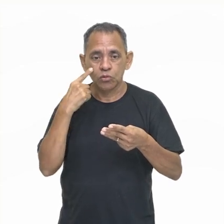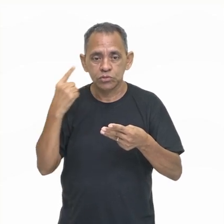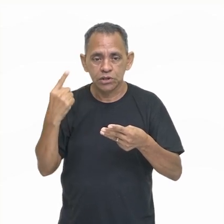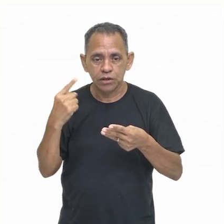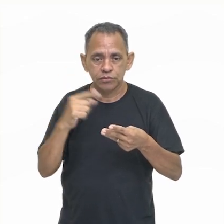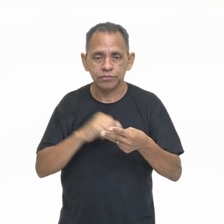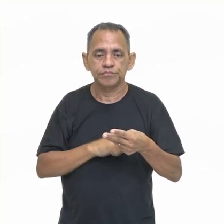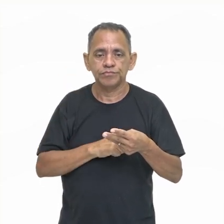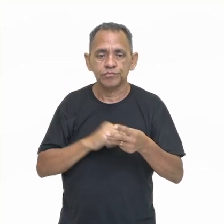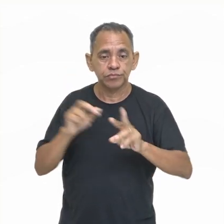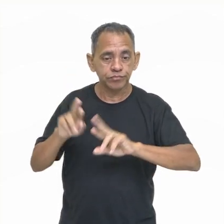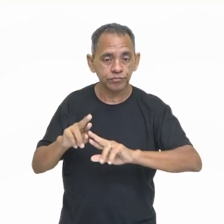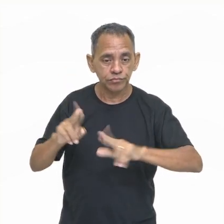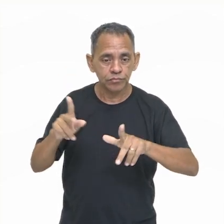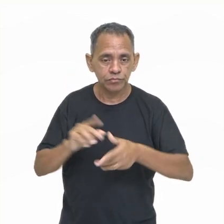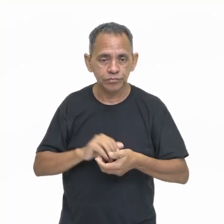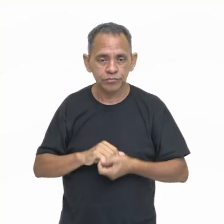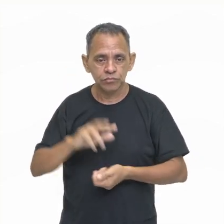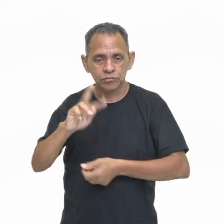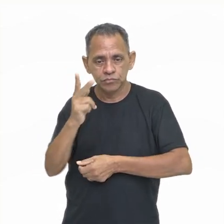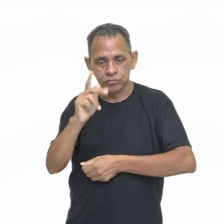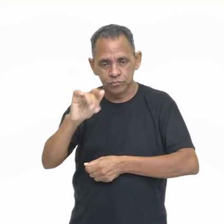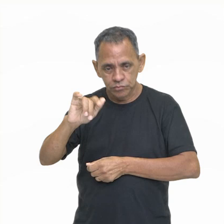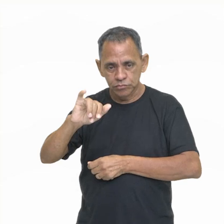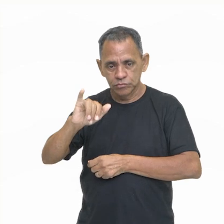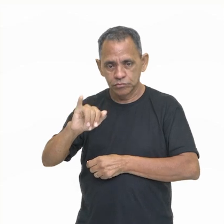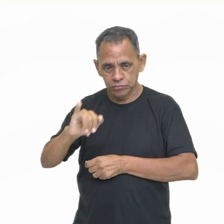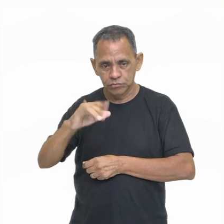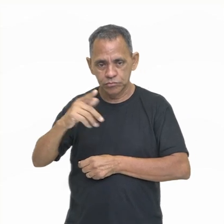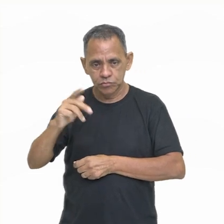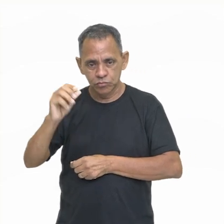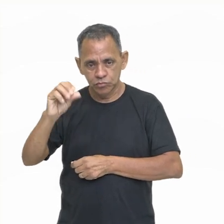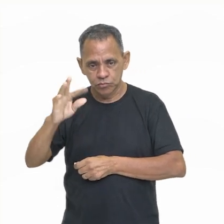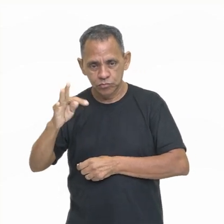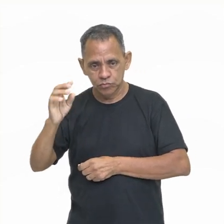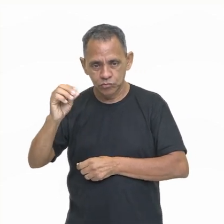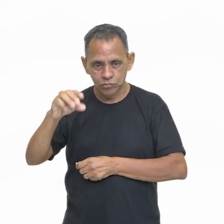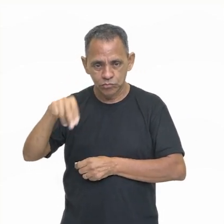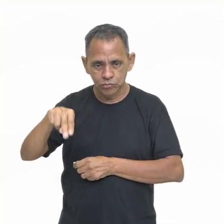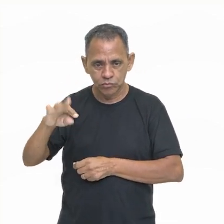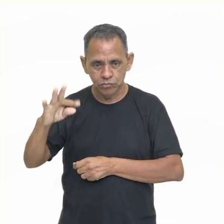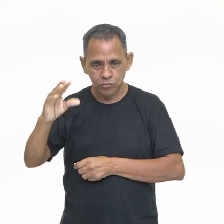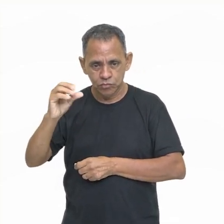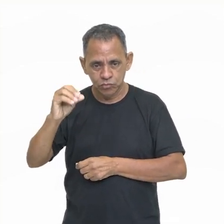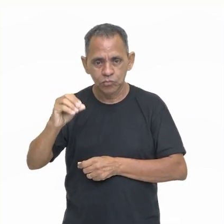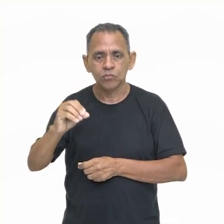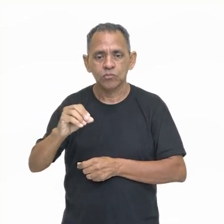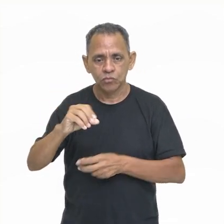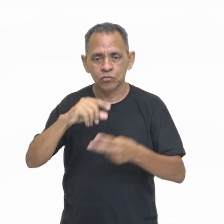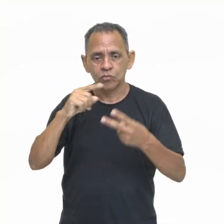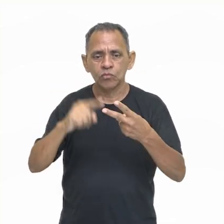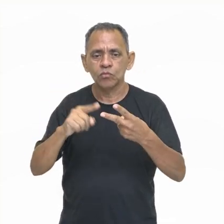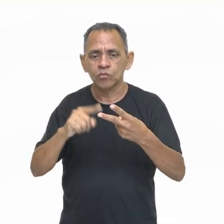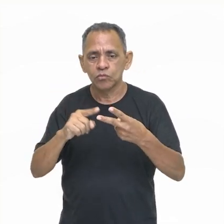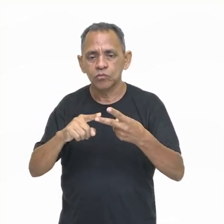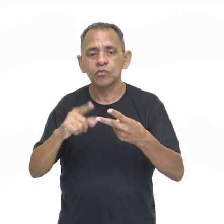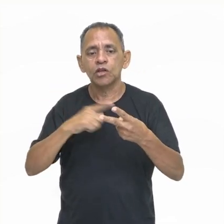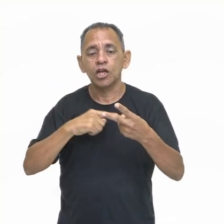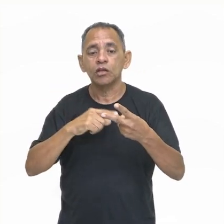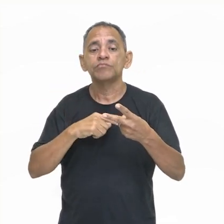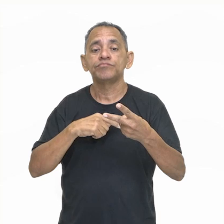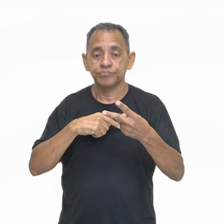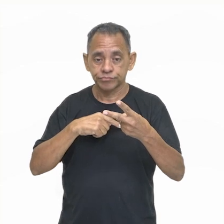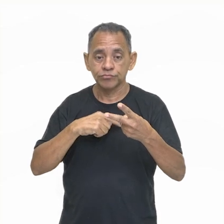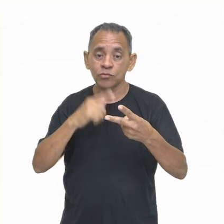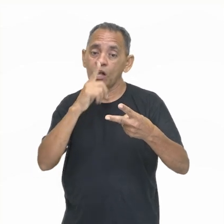gente observa essa diferença? Porque quando a gente tem esse meio hipotônico, a água ela